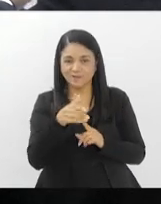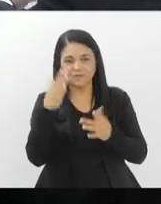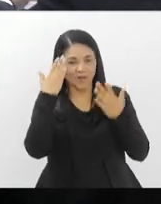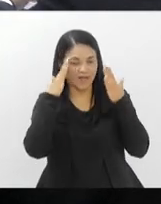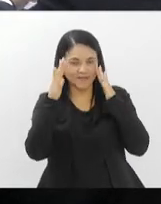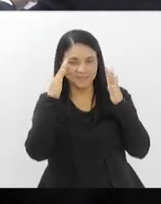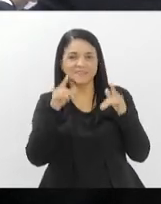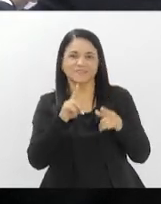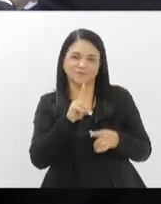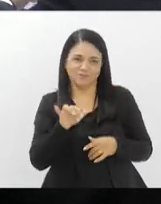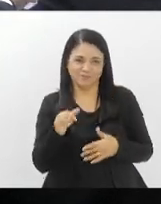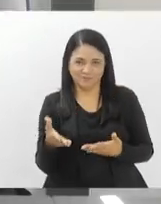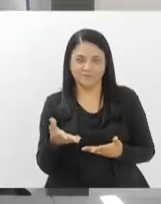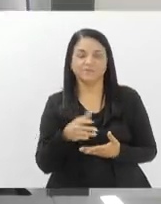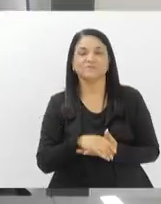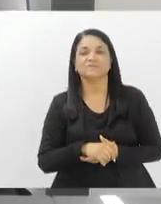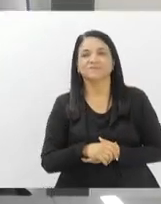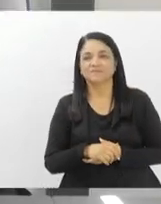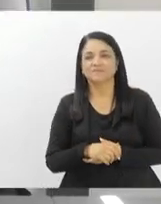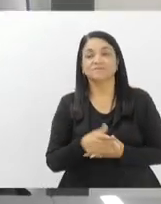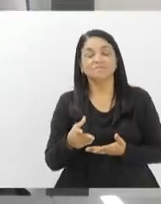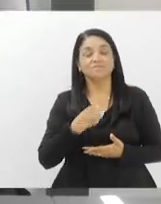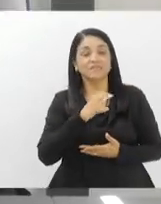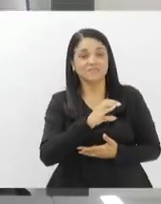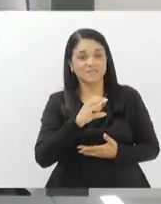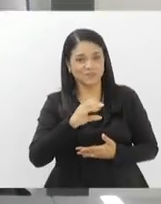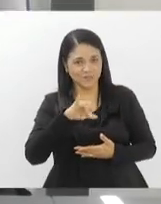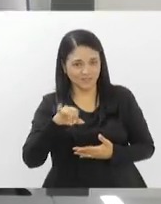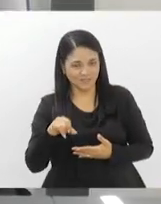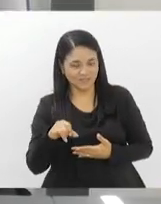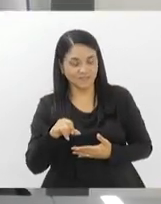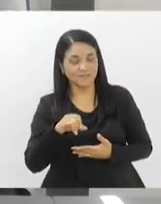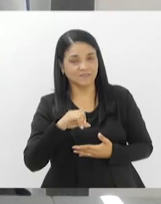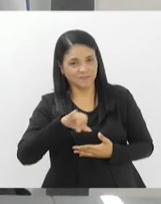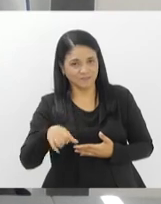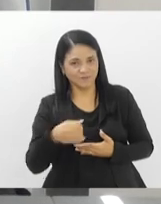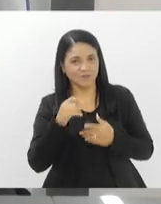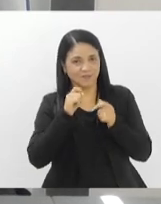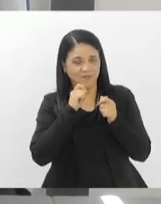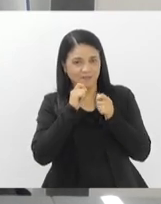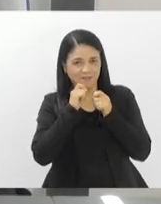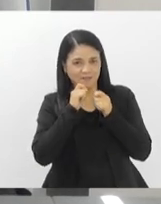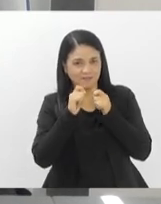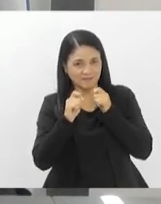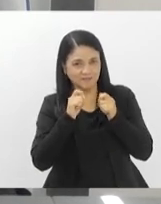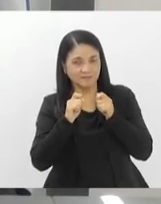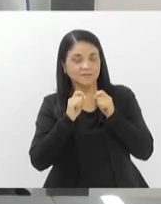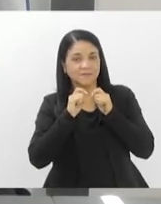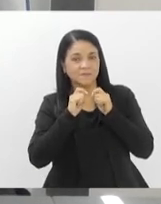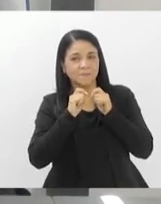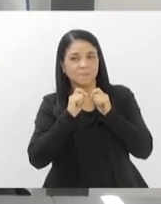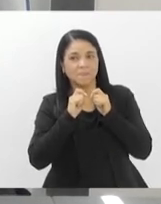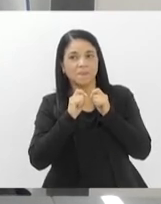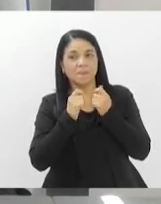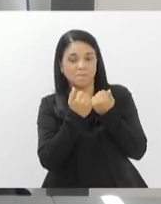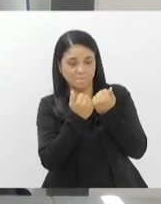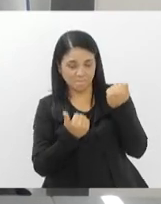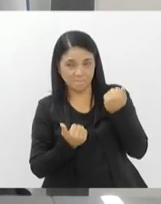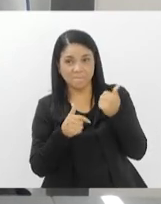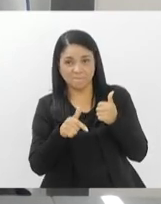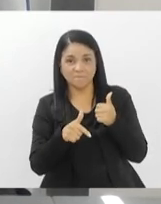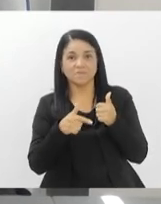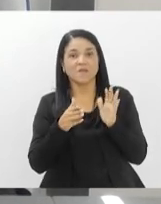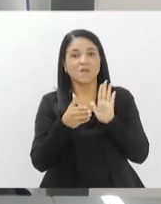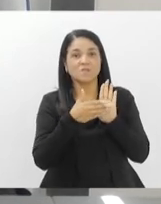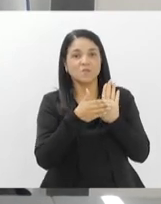dúvida. Na verdade, a assessoria da CCJ técnica aqui é tão... A CCJ está tão entrosada que detectou que a